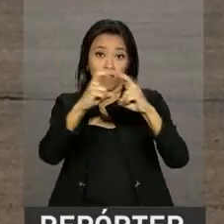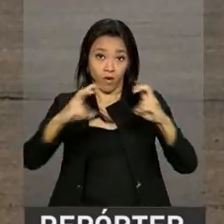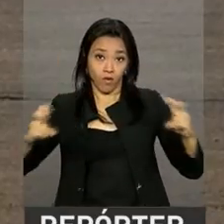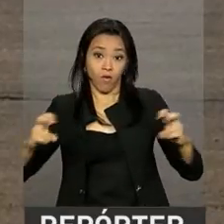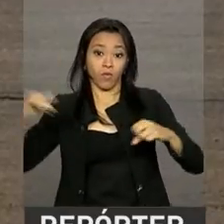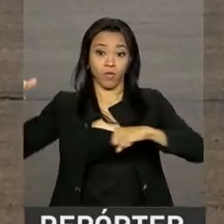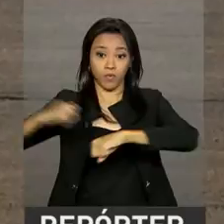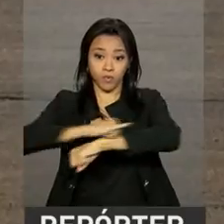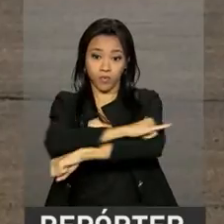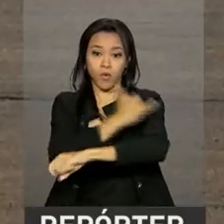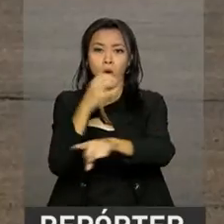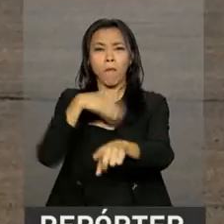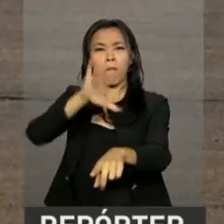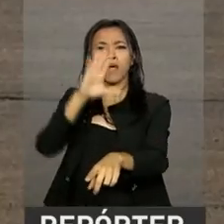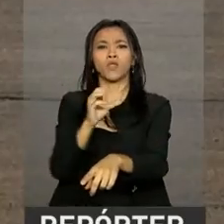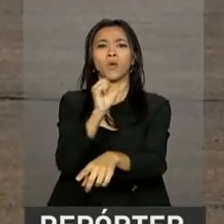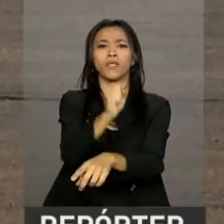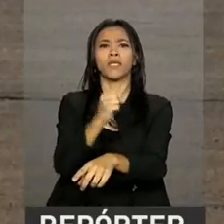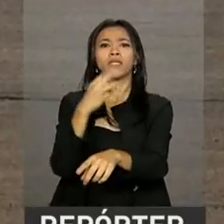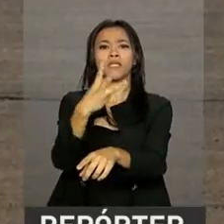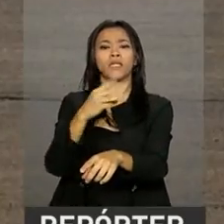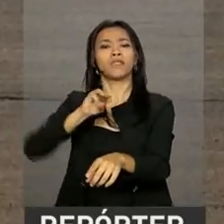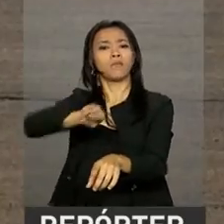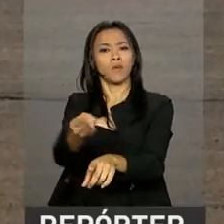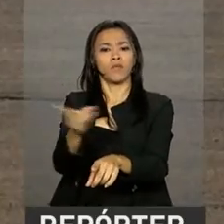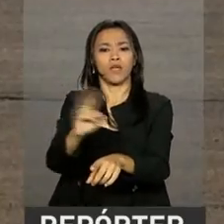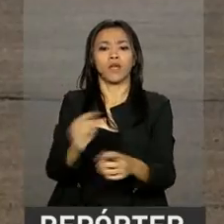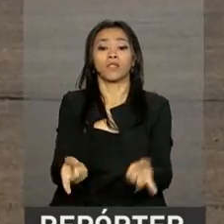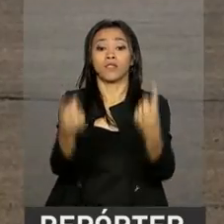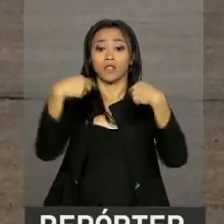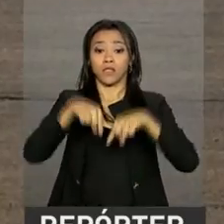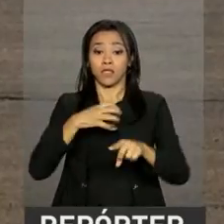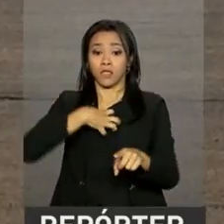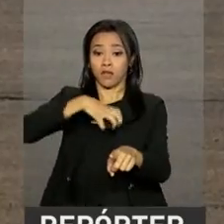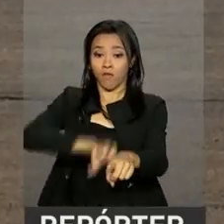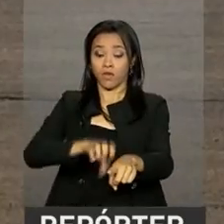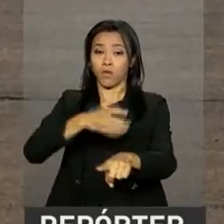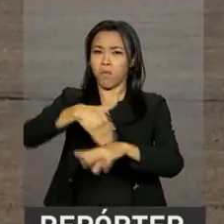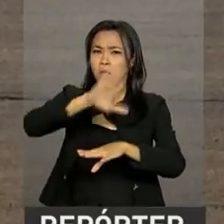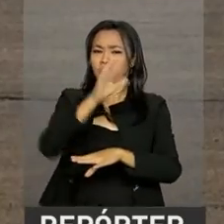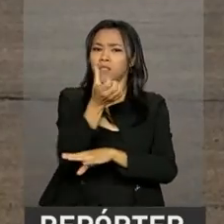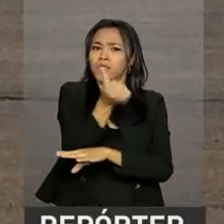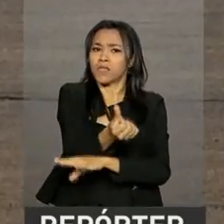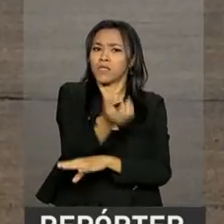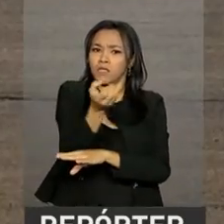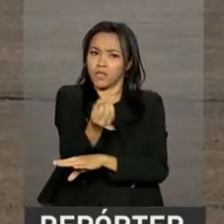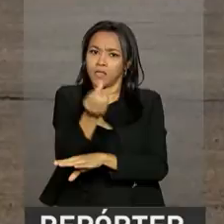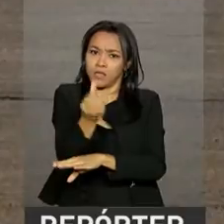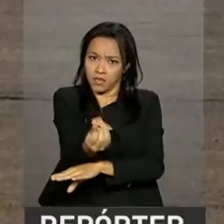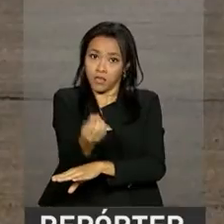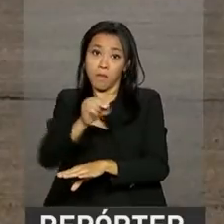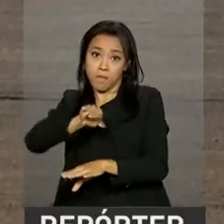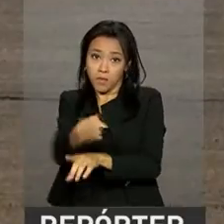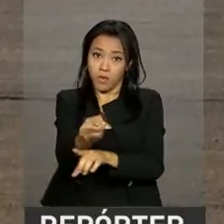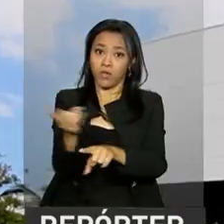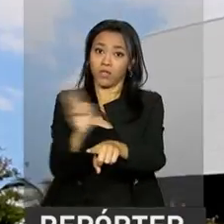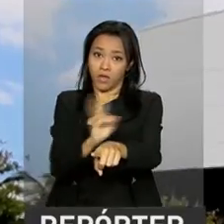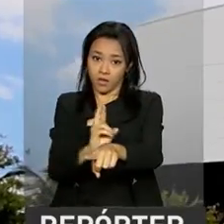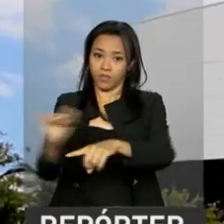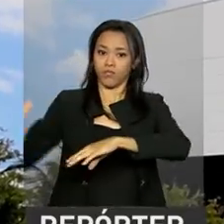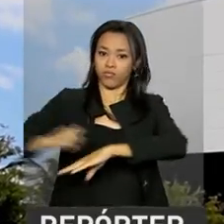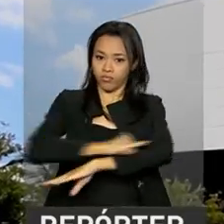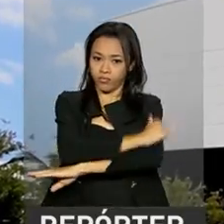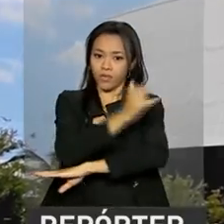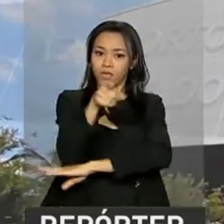foi arrematada por mais de 83 milhões de reais. E a de Salvador fechou em mais de 660 milhões de reais.